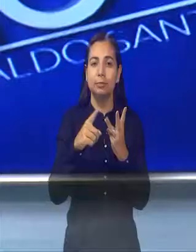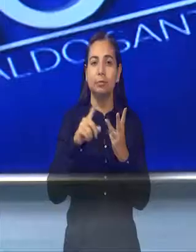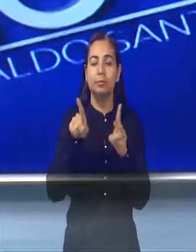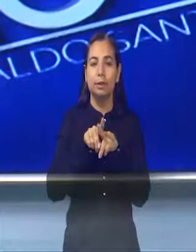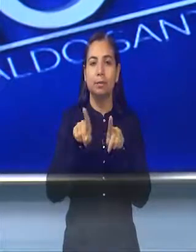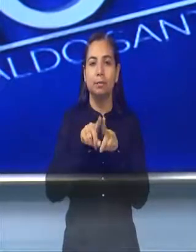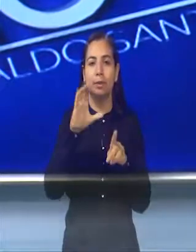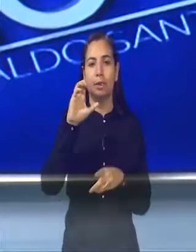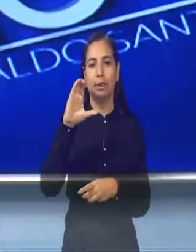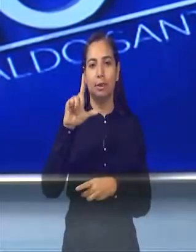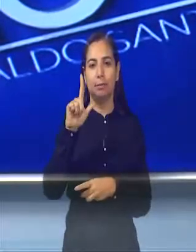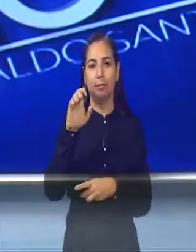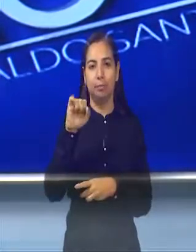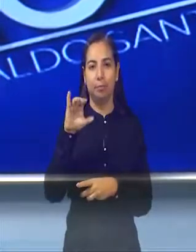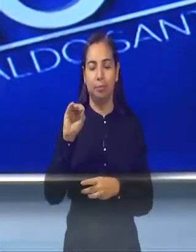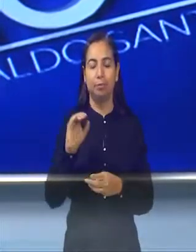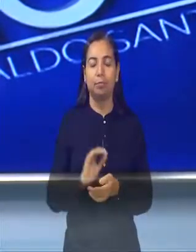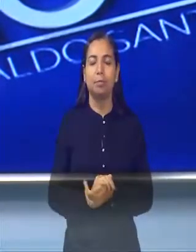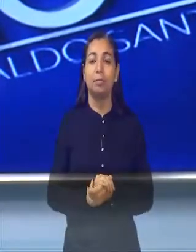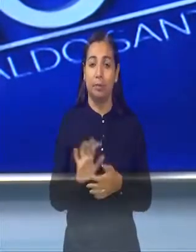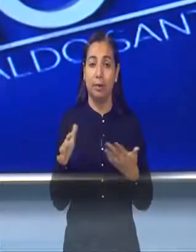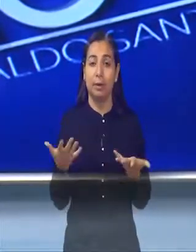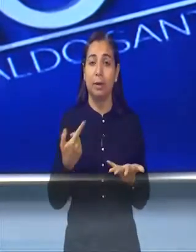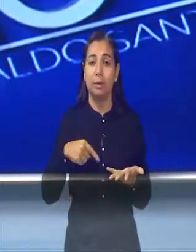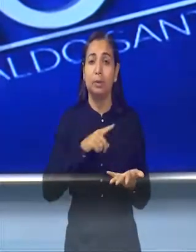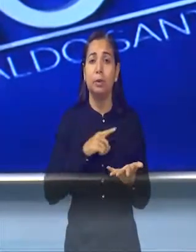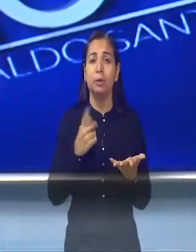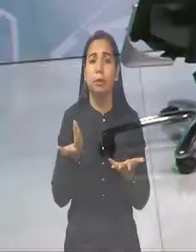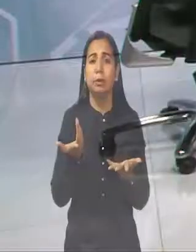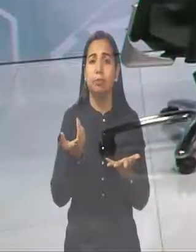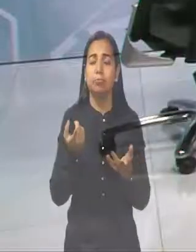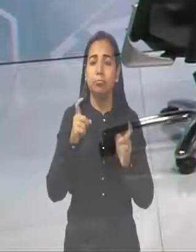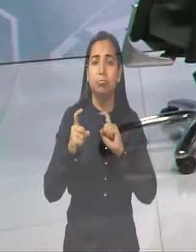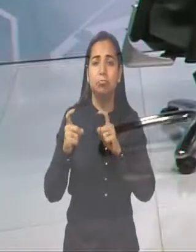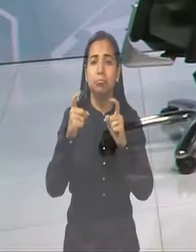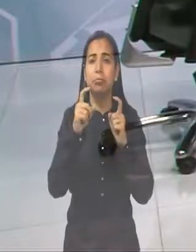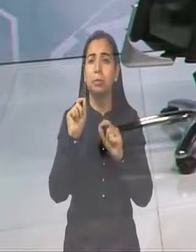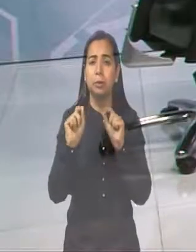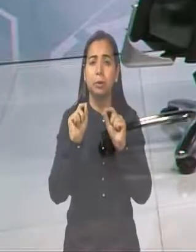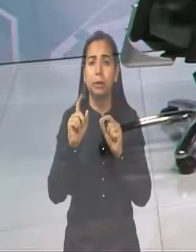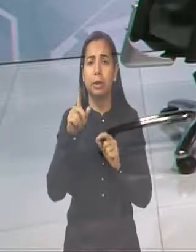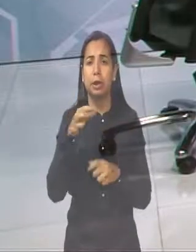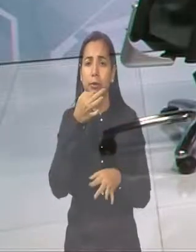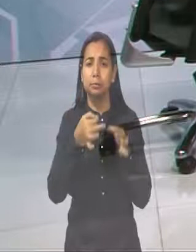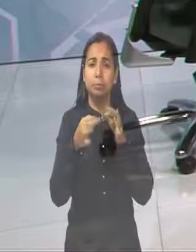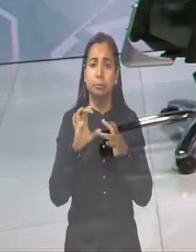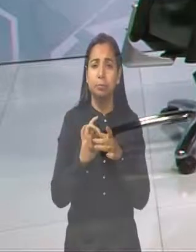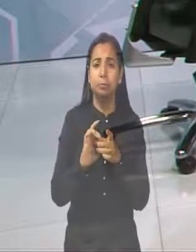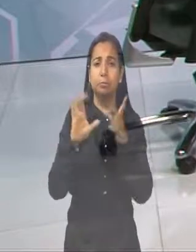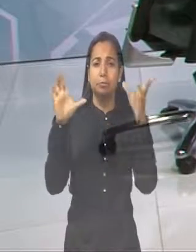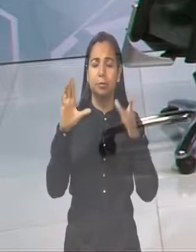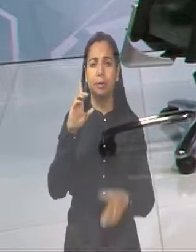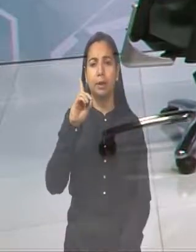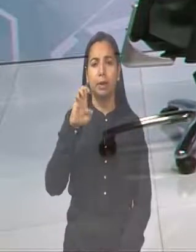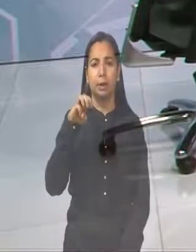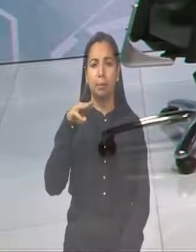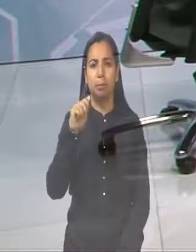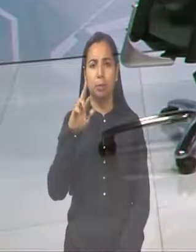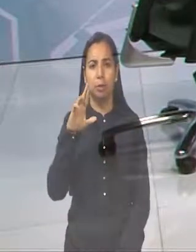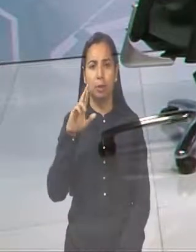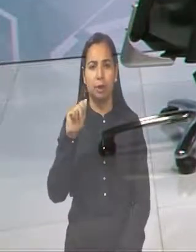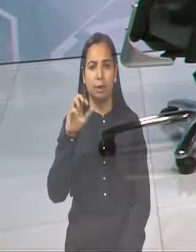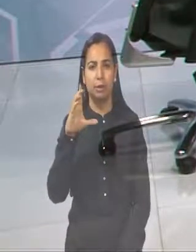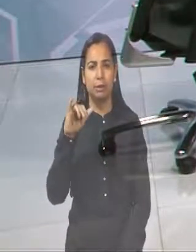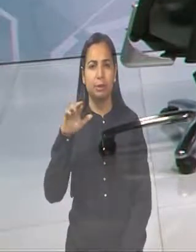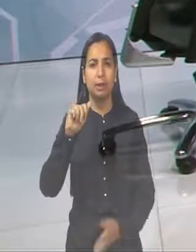Clésio Arruda. Nós estamos discutindo a democracia hoje no mundo, a partir da nossa realidade.